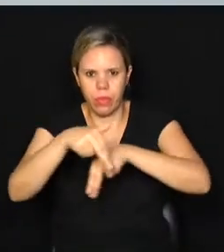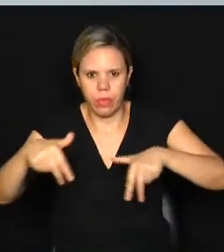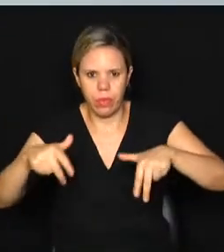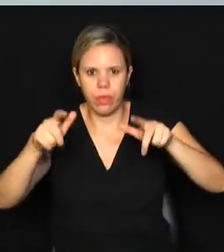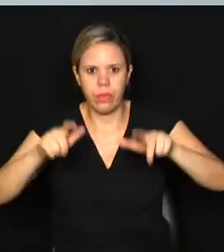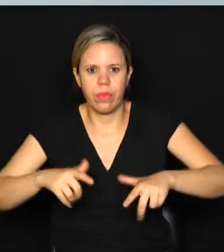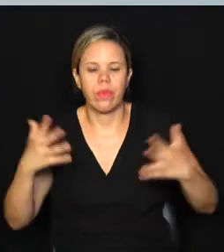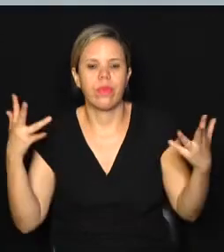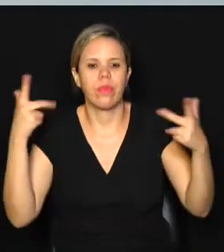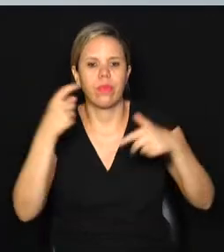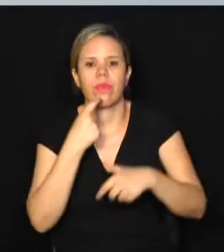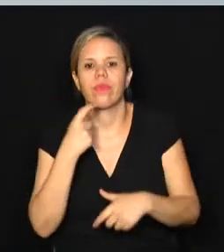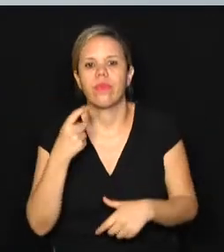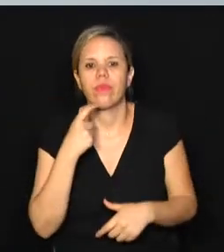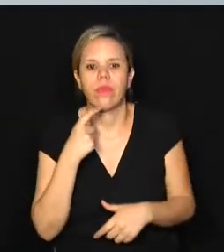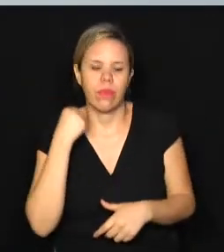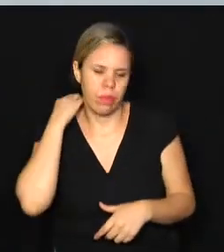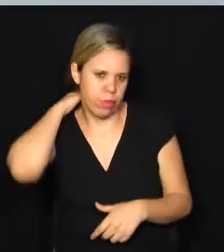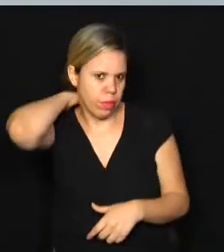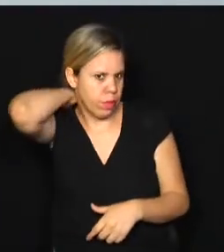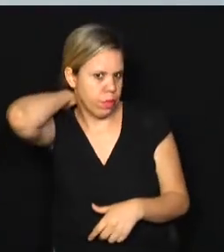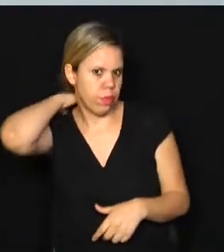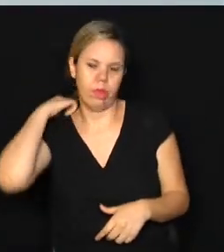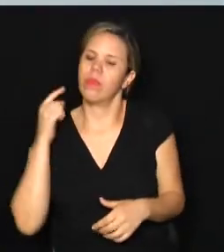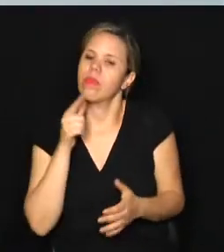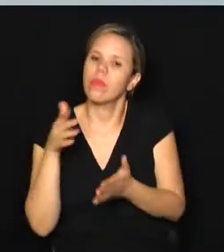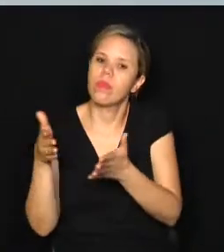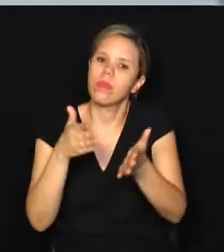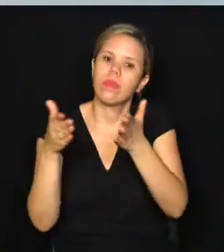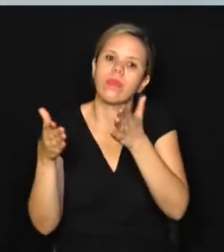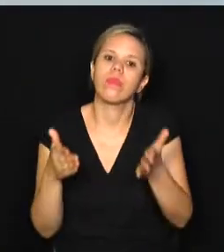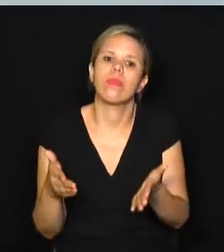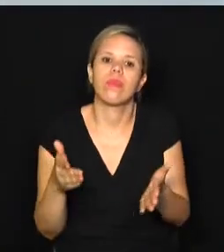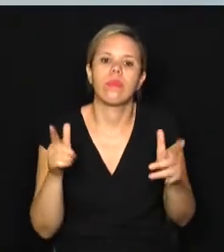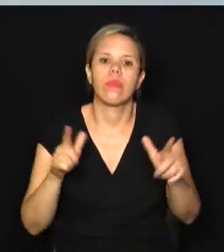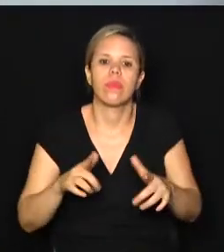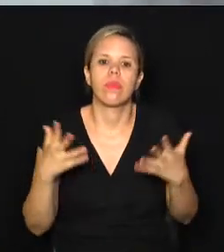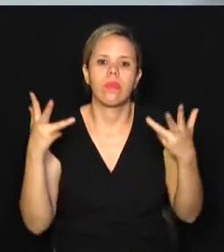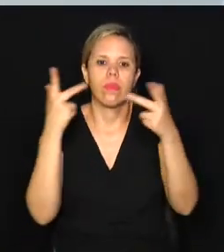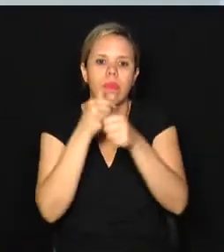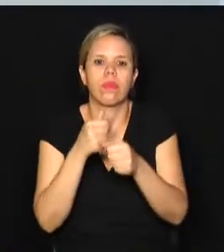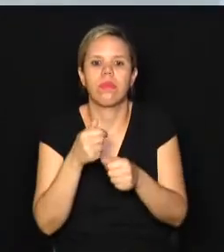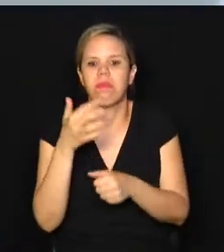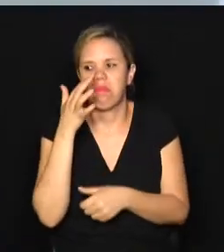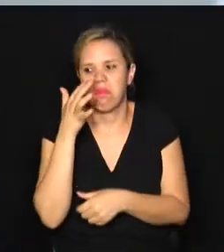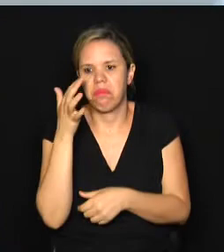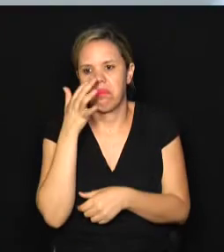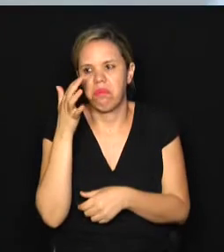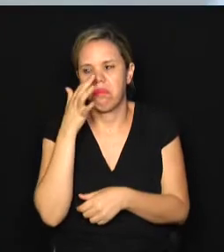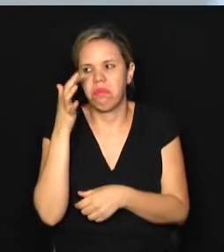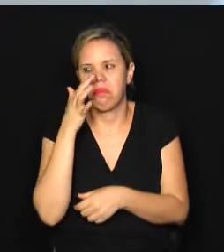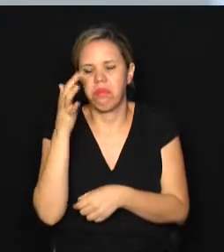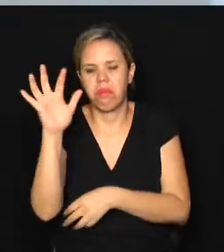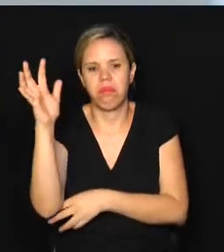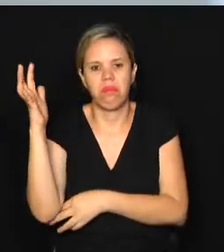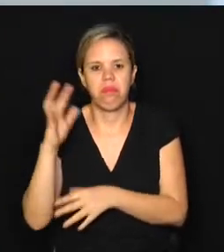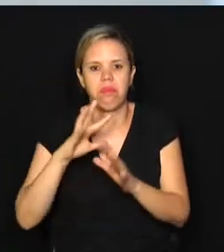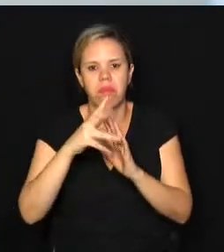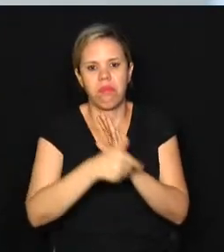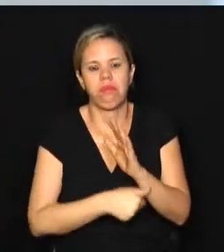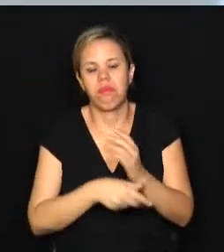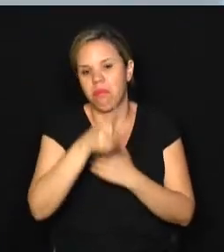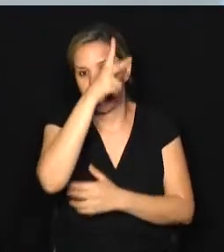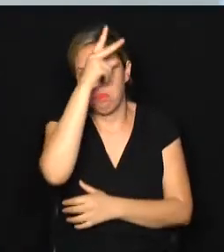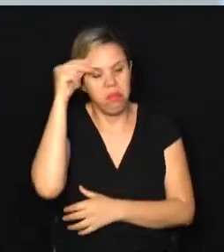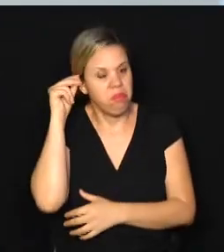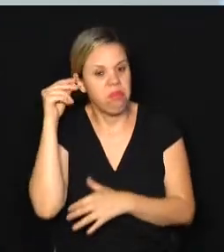conhecido de Campinas, aqui a trilha Potiguara, a trilha Santa Lídia, é uma área de muita preservação, e nosso querido prefeito,